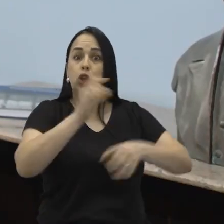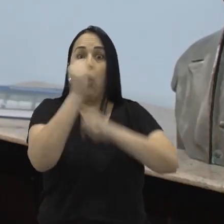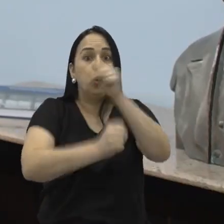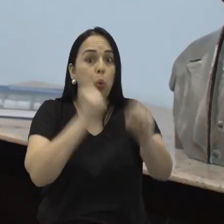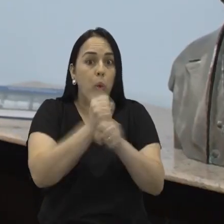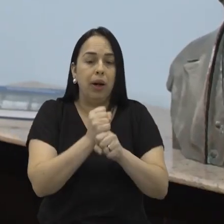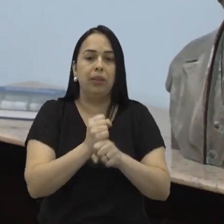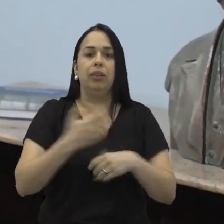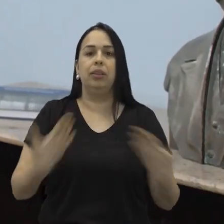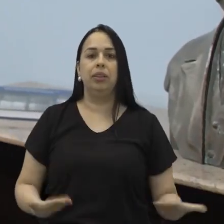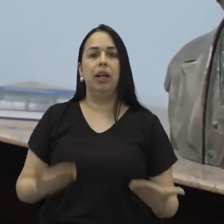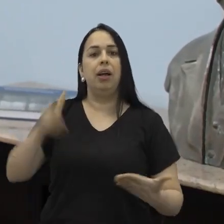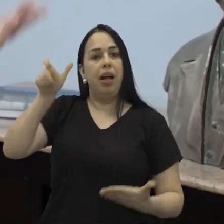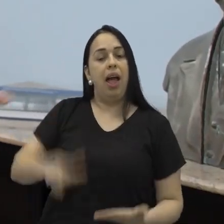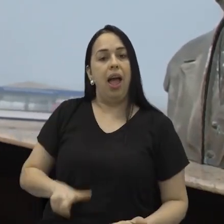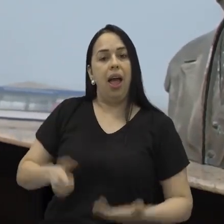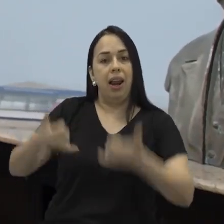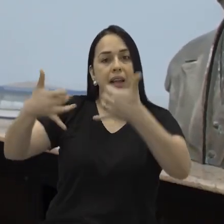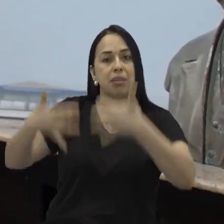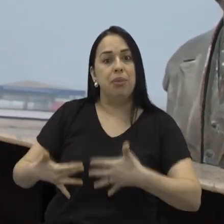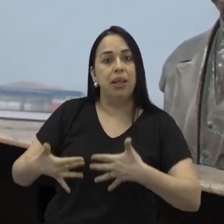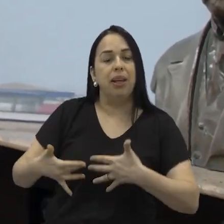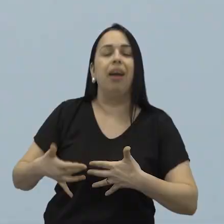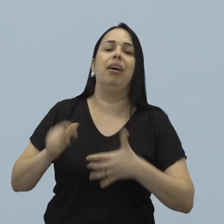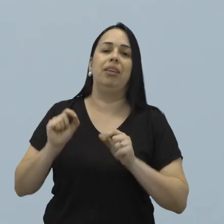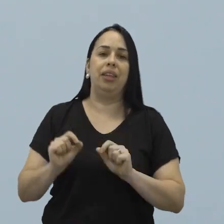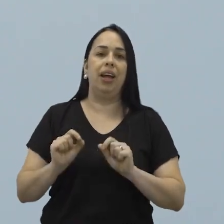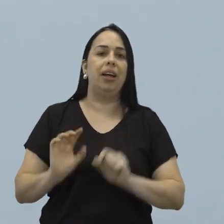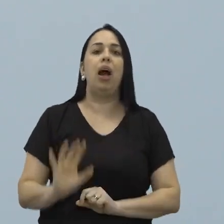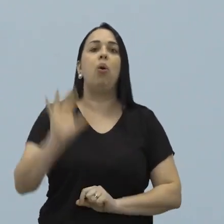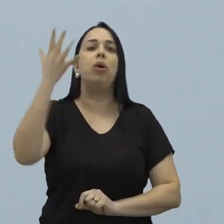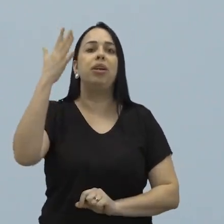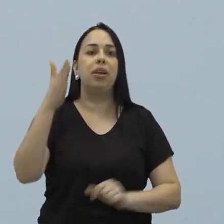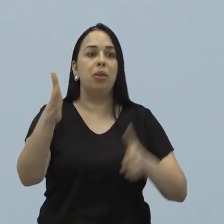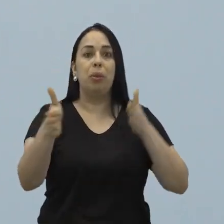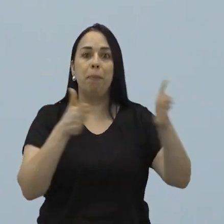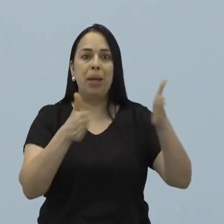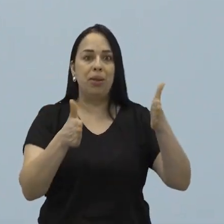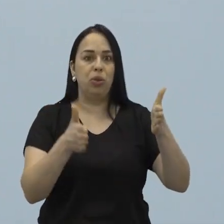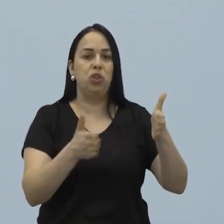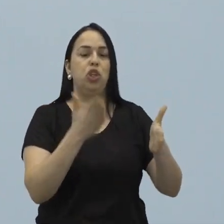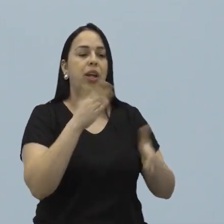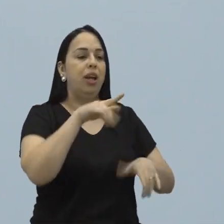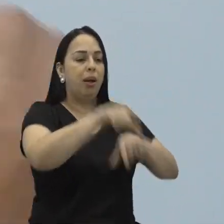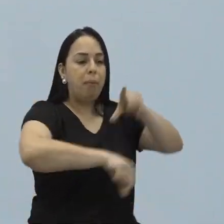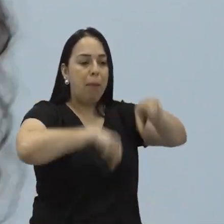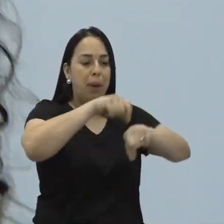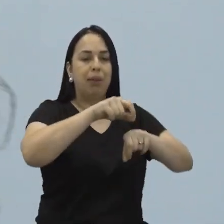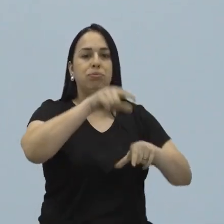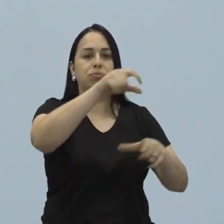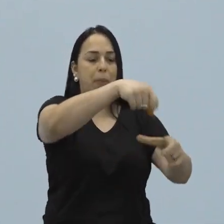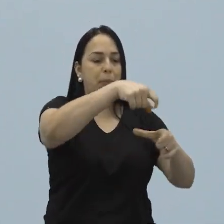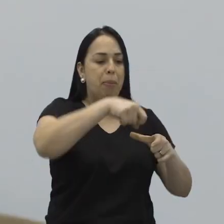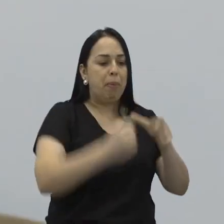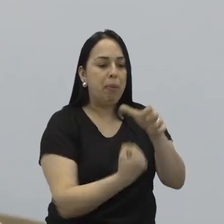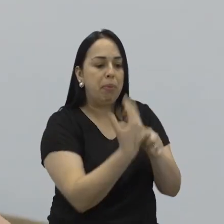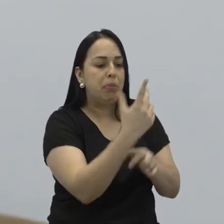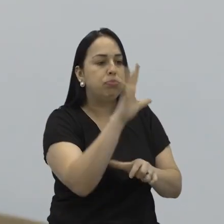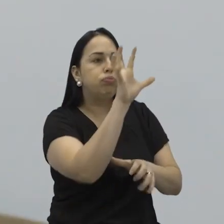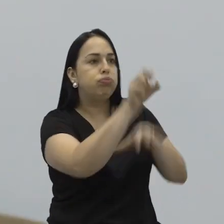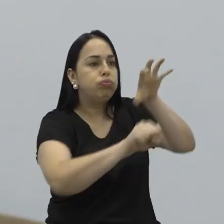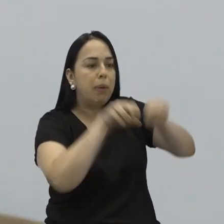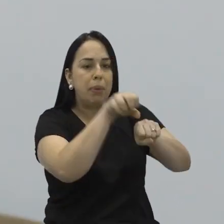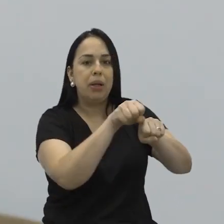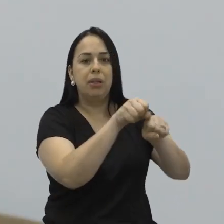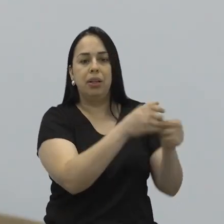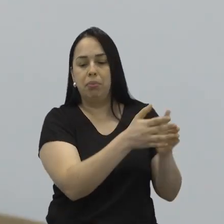assistente social, a principal taxa de desperdício de alimentos acontece durante a colheita e o transporte da safra. Quando